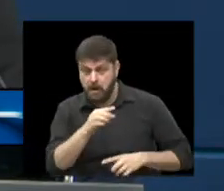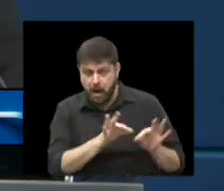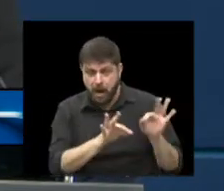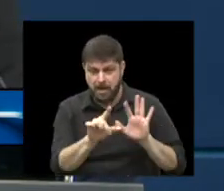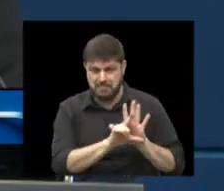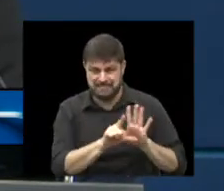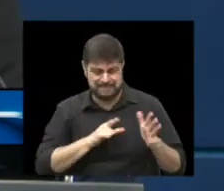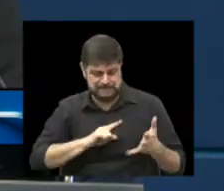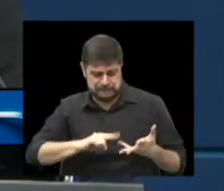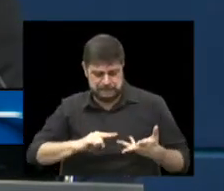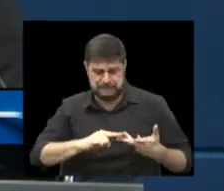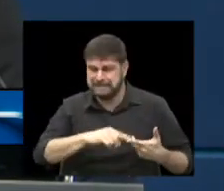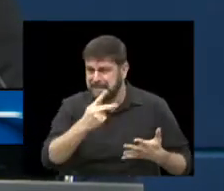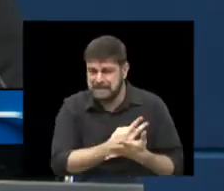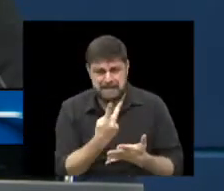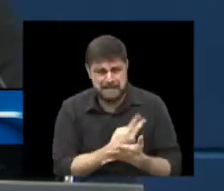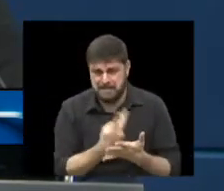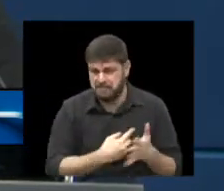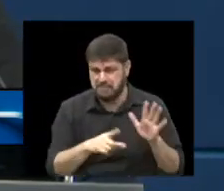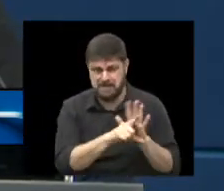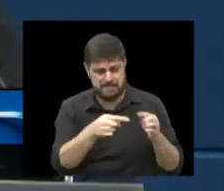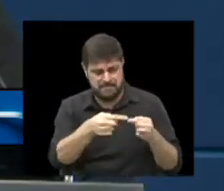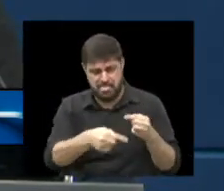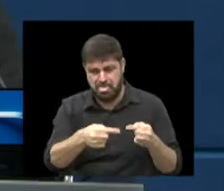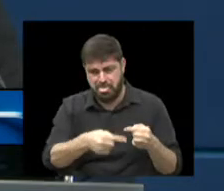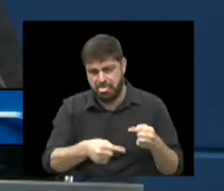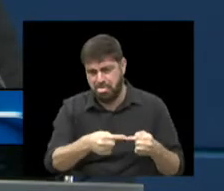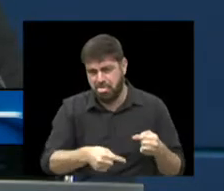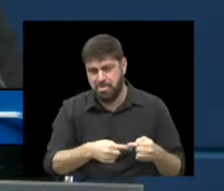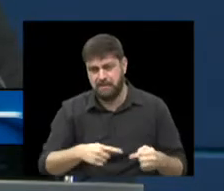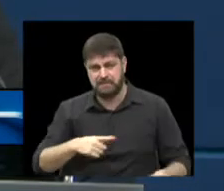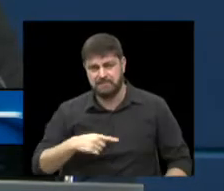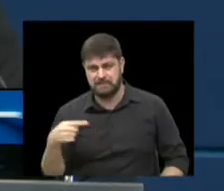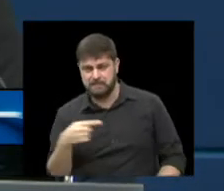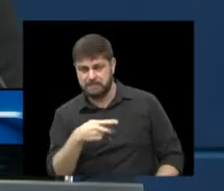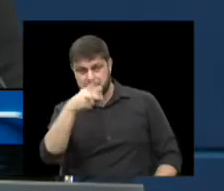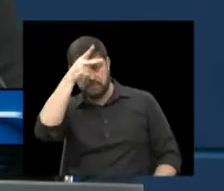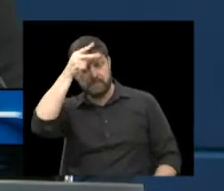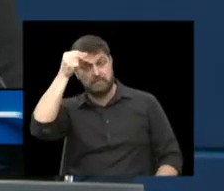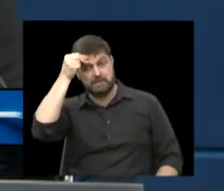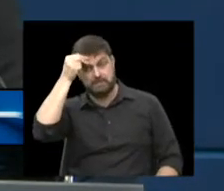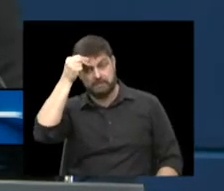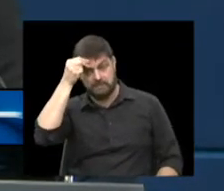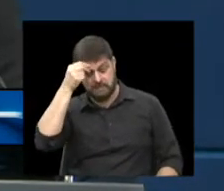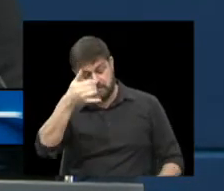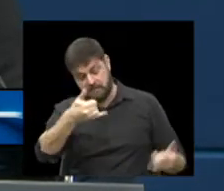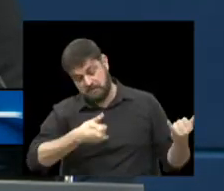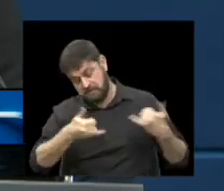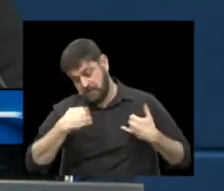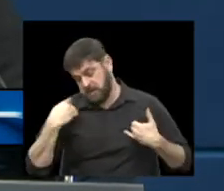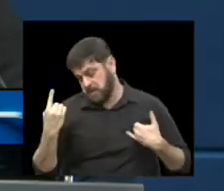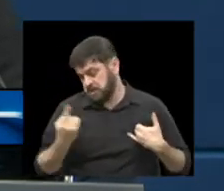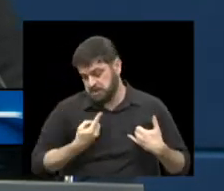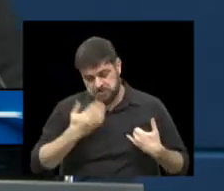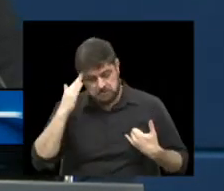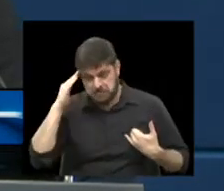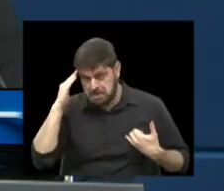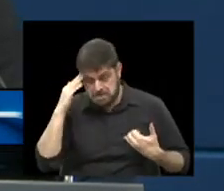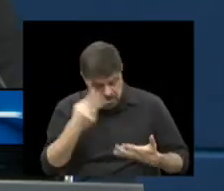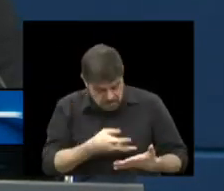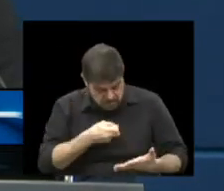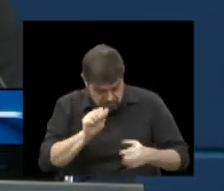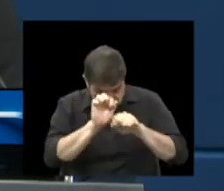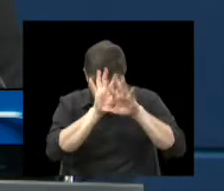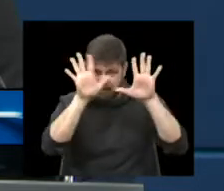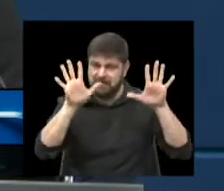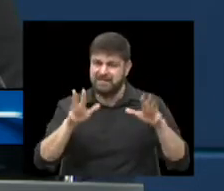de equívocos constitucionais, até o prefeito fala que está tendo uma interpretação incorreta. Na